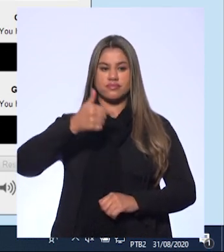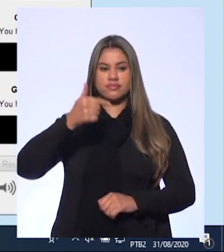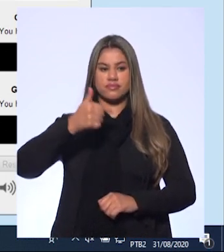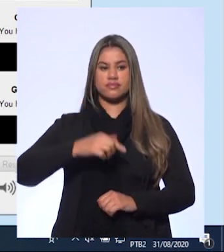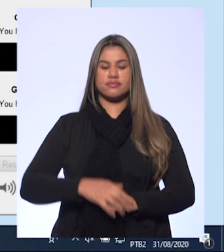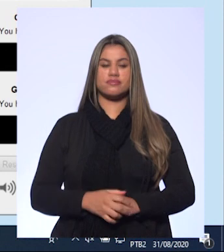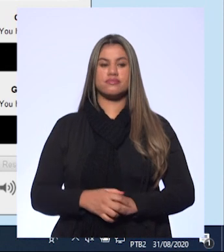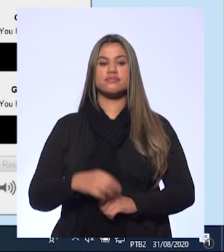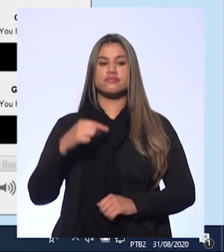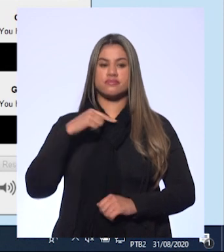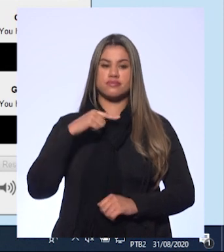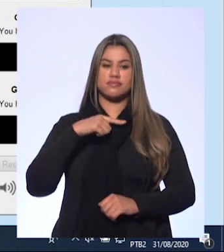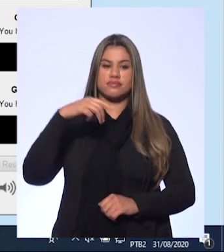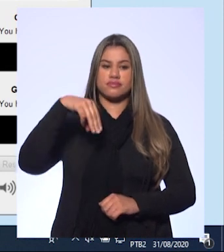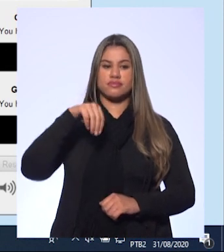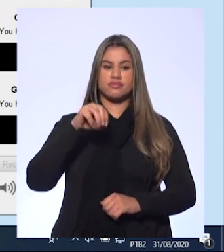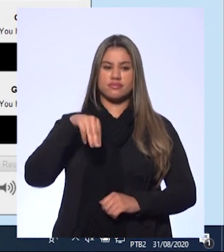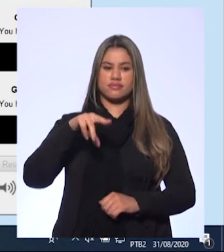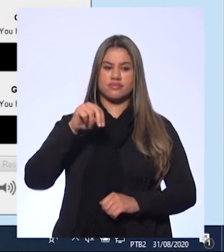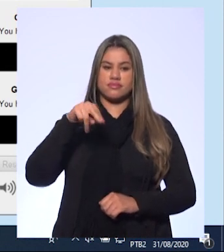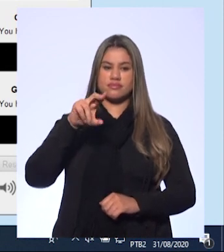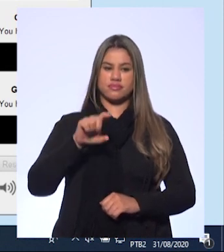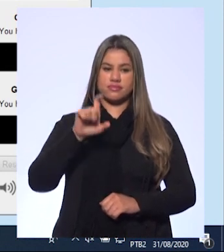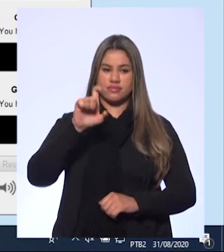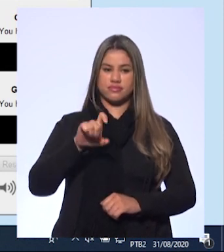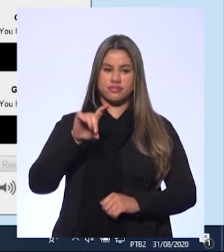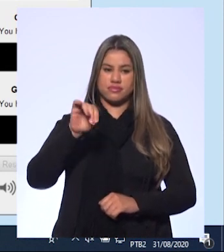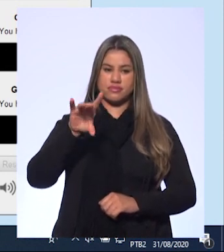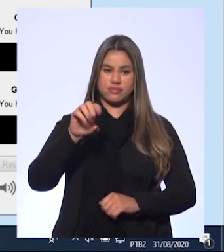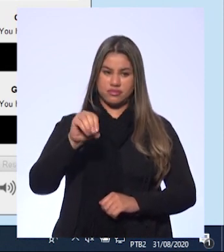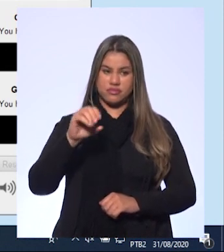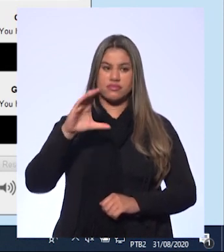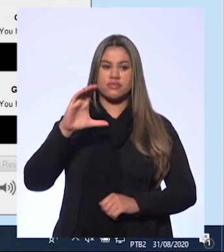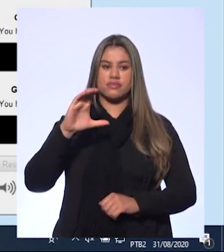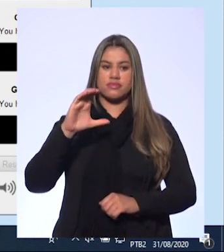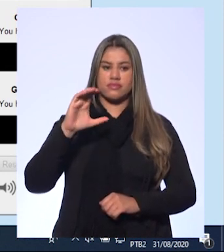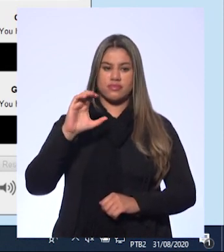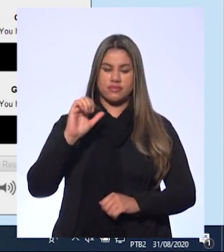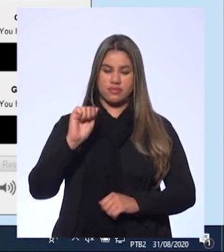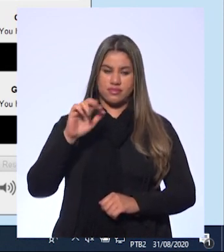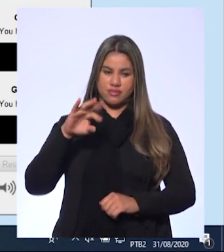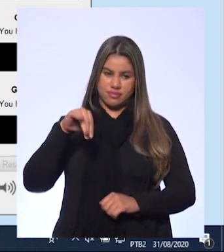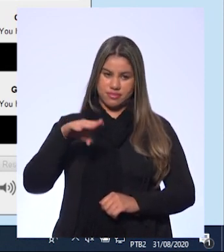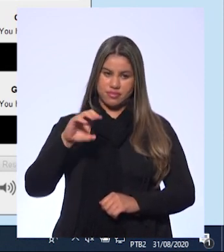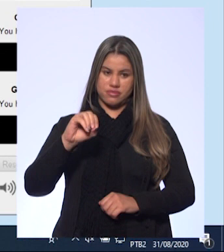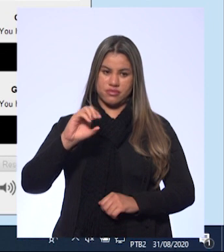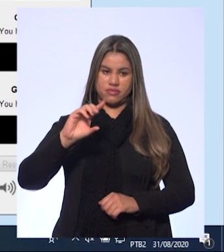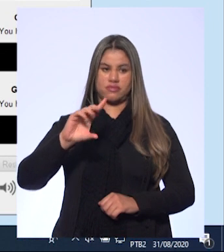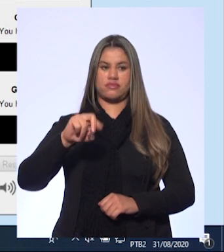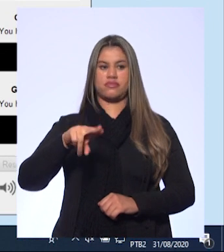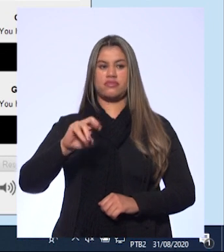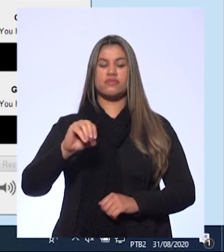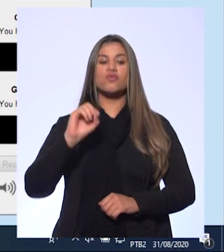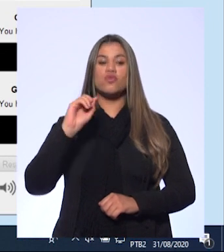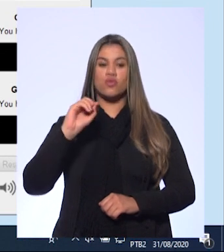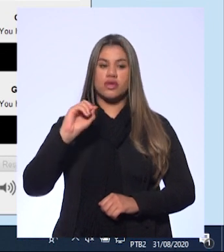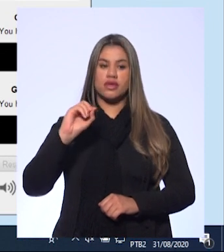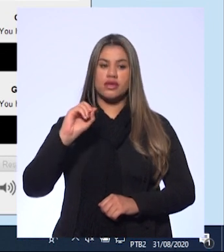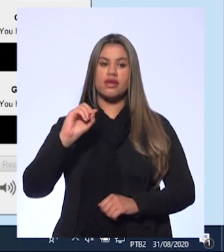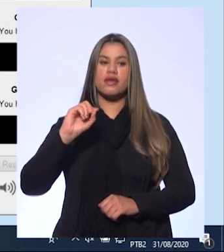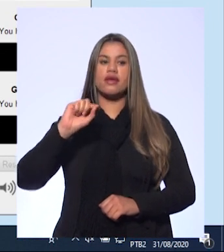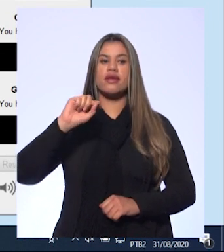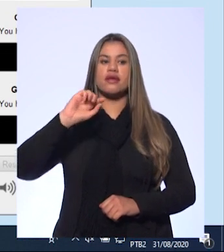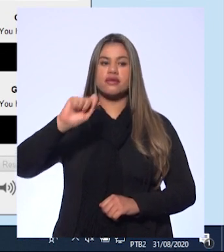carbono. Então, eu tenho uma reação química aqui, que é o quê? É a combustão